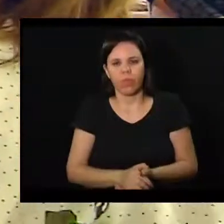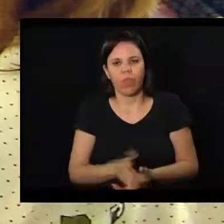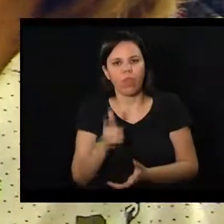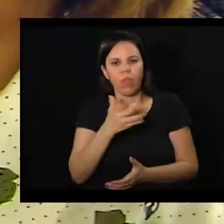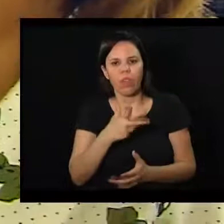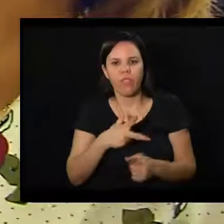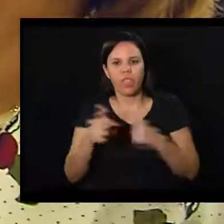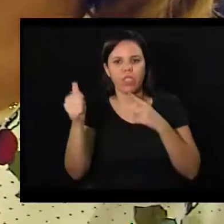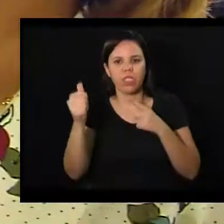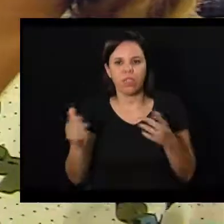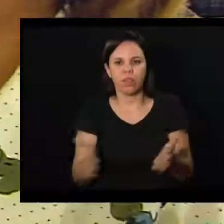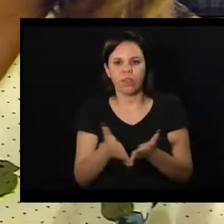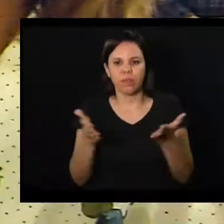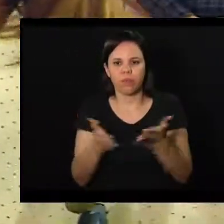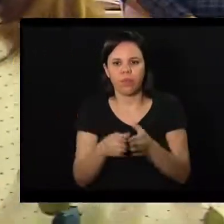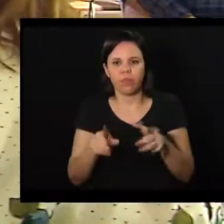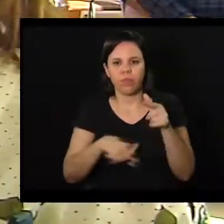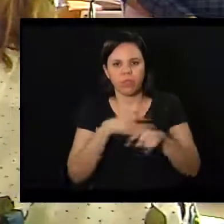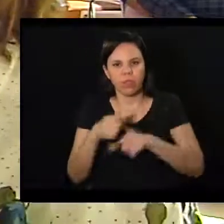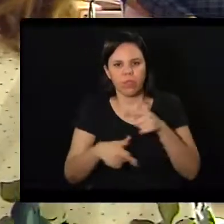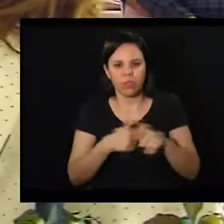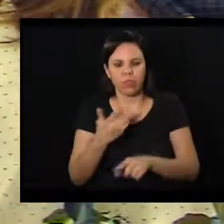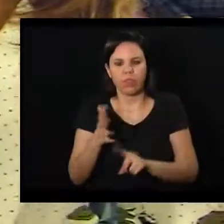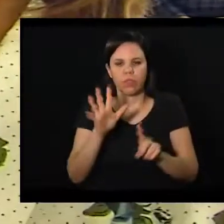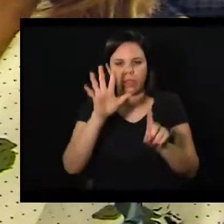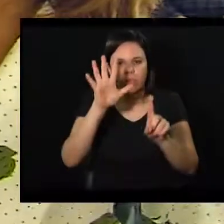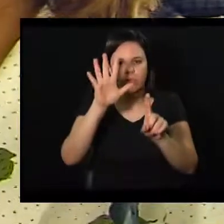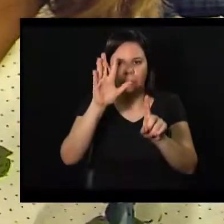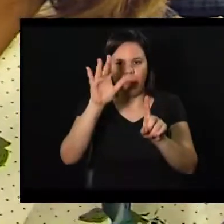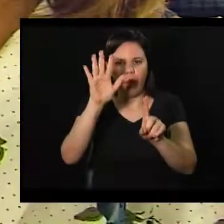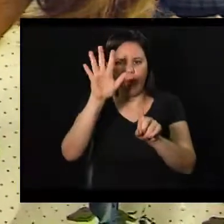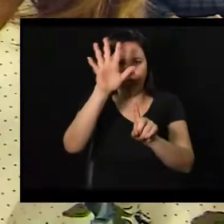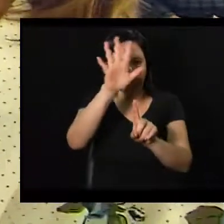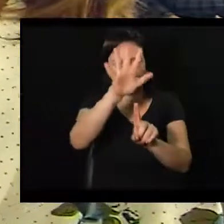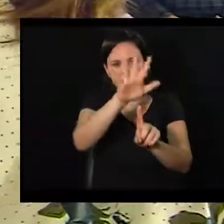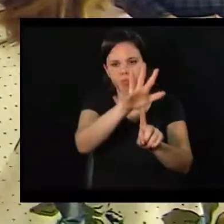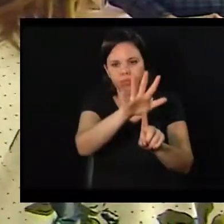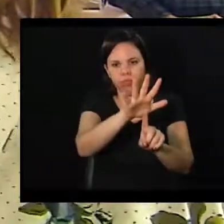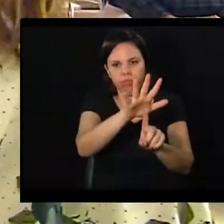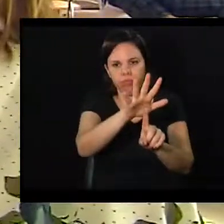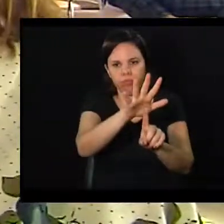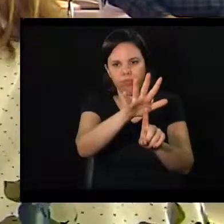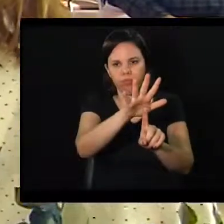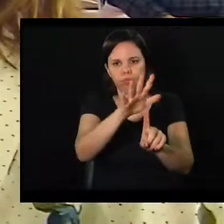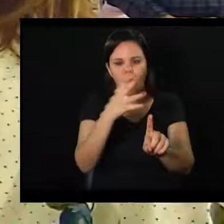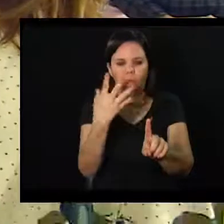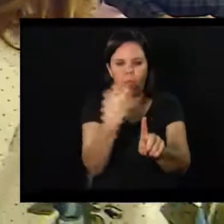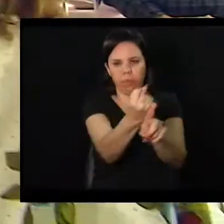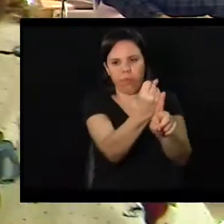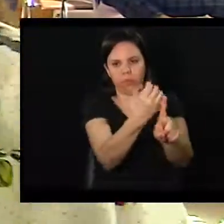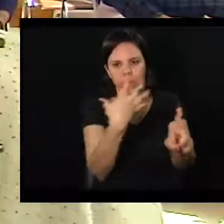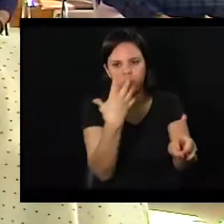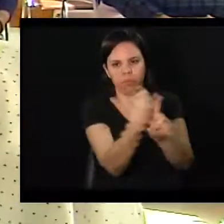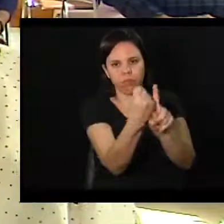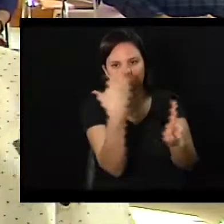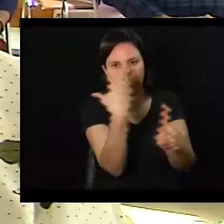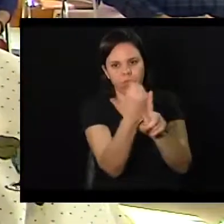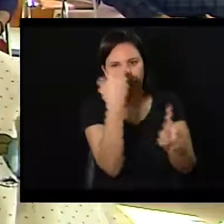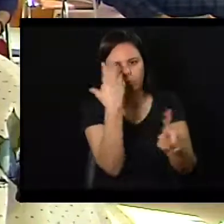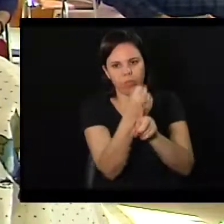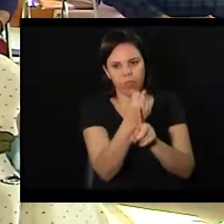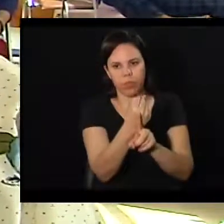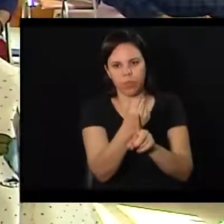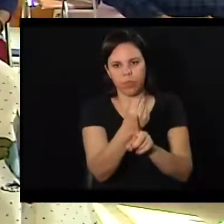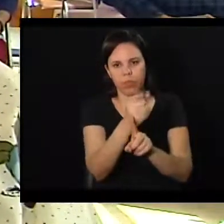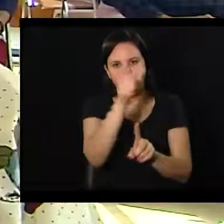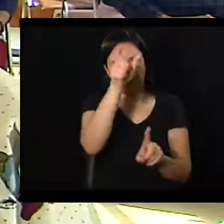trabalho é o que a gente chama de imposição da mão, a transmissão dessa energia divina para a pessoa. E nessa energia